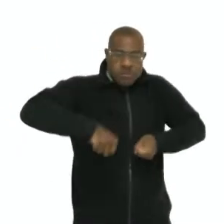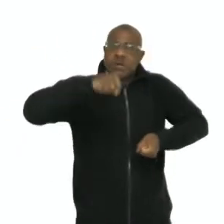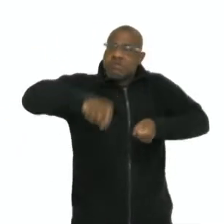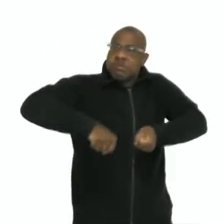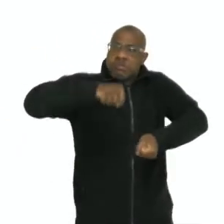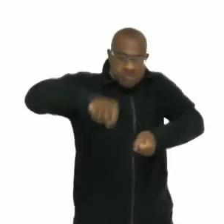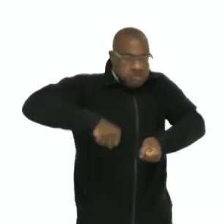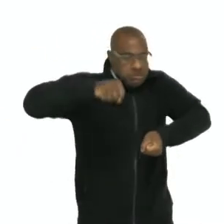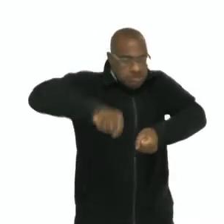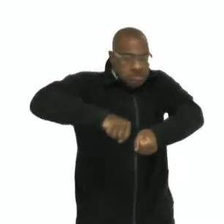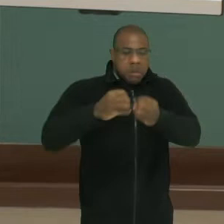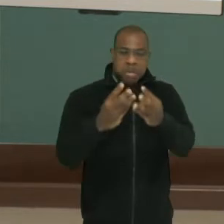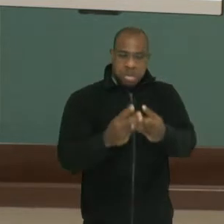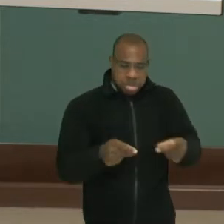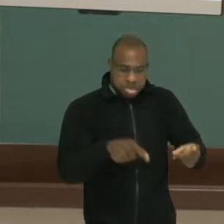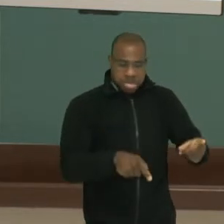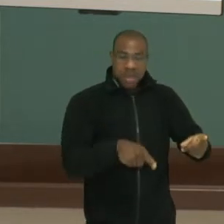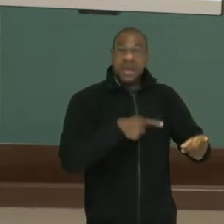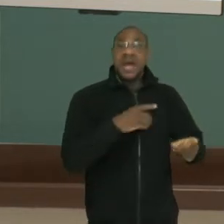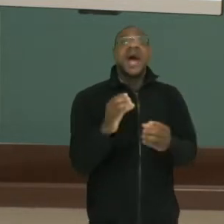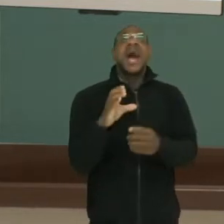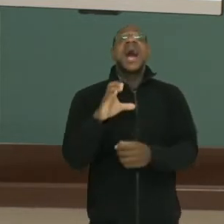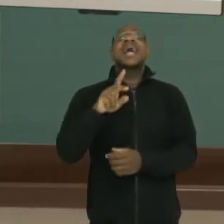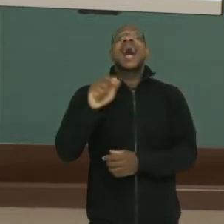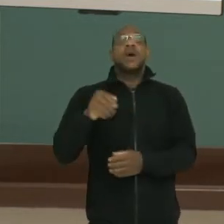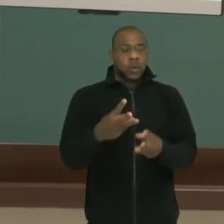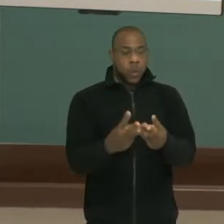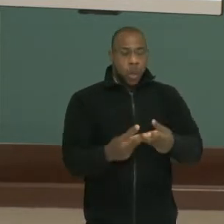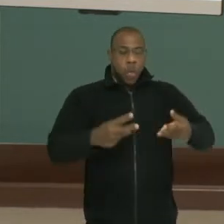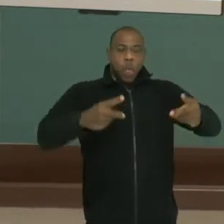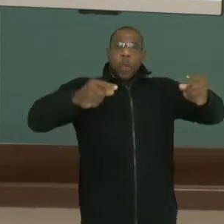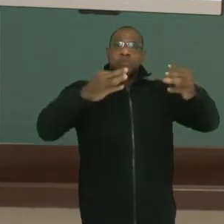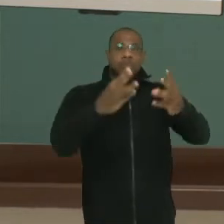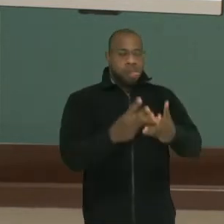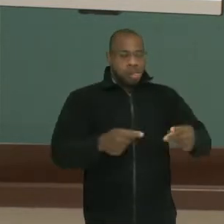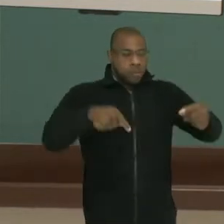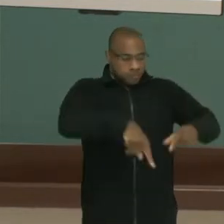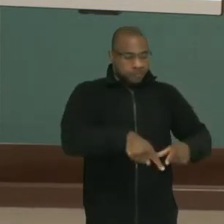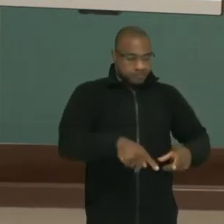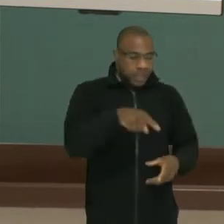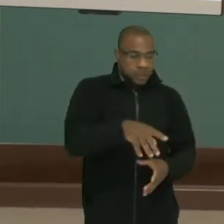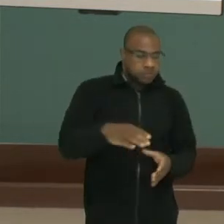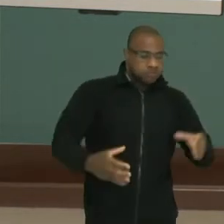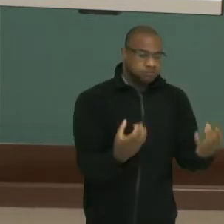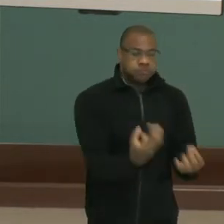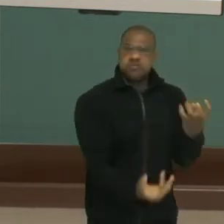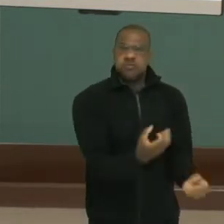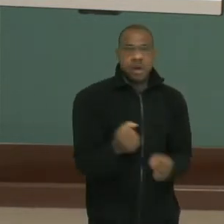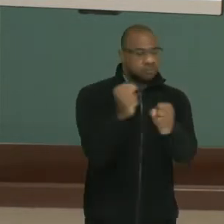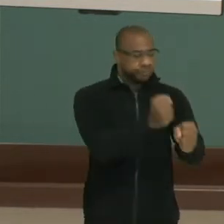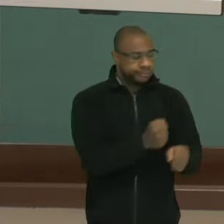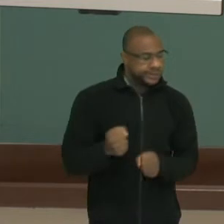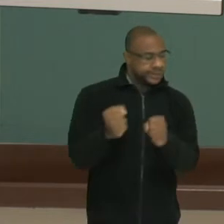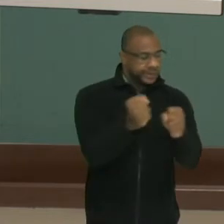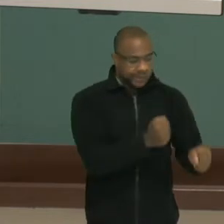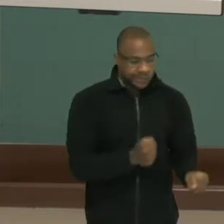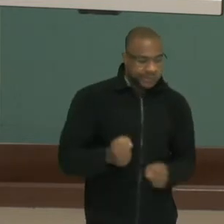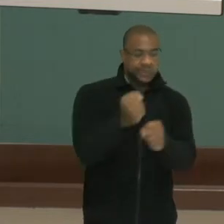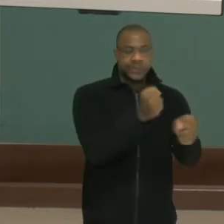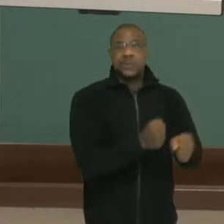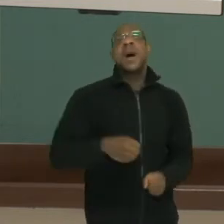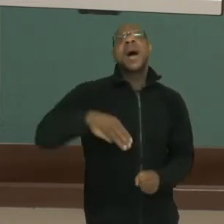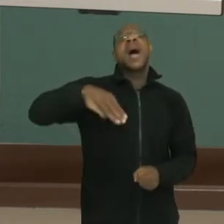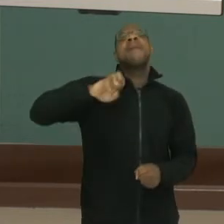esse caldo era levado para a casa das caldeiras, onde ele era fervido até se tornar um melado,